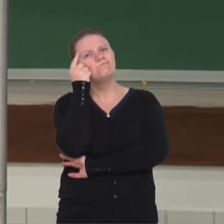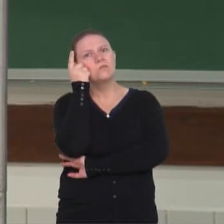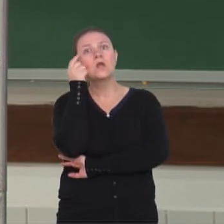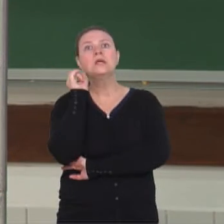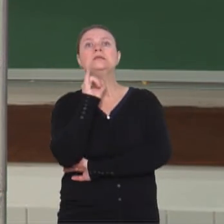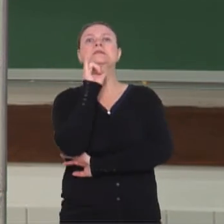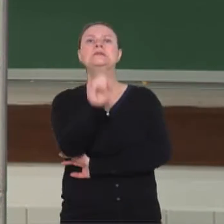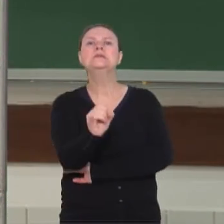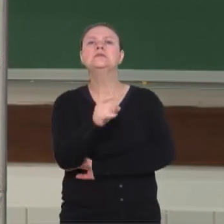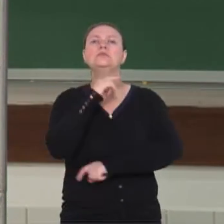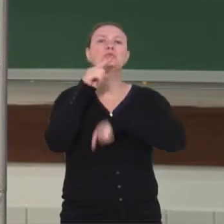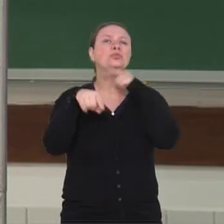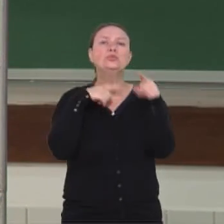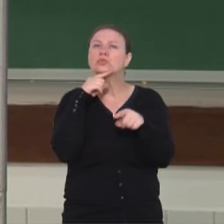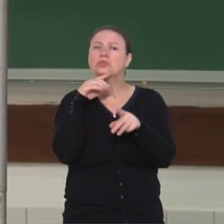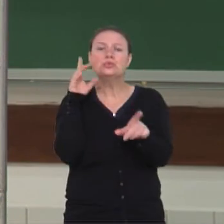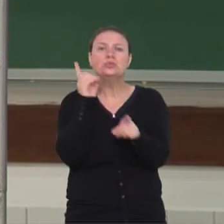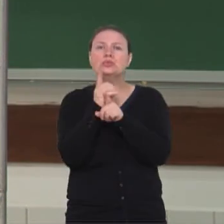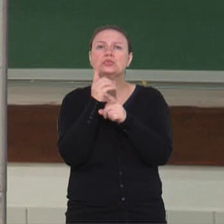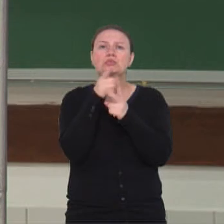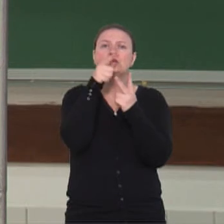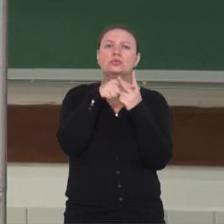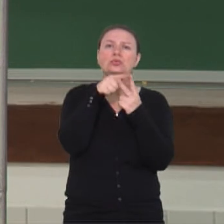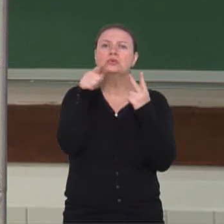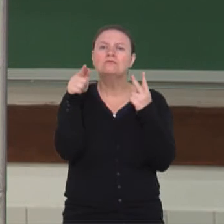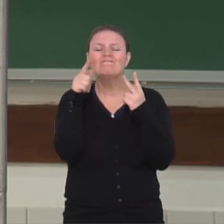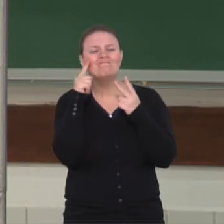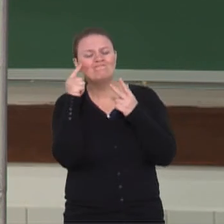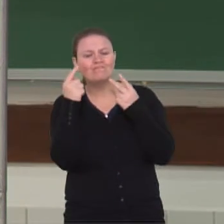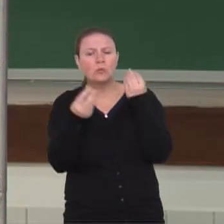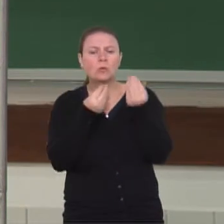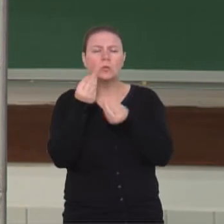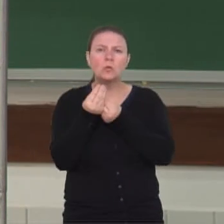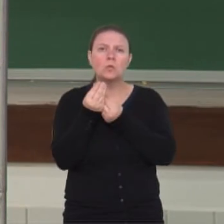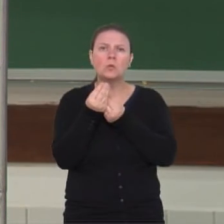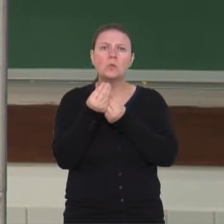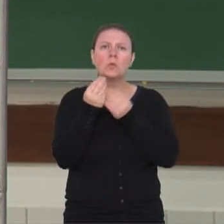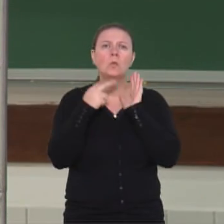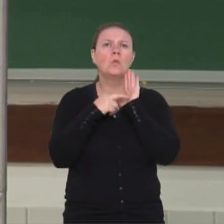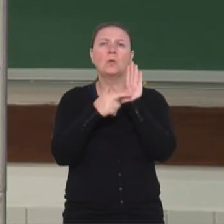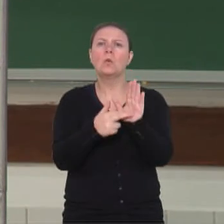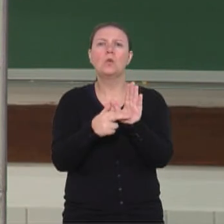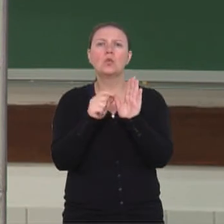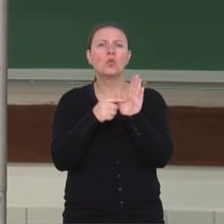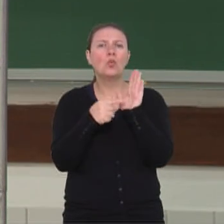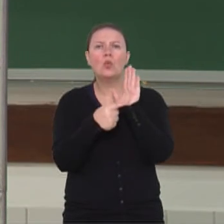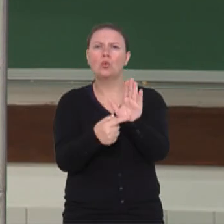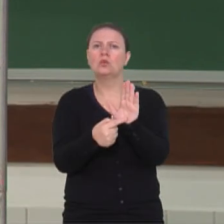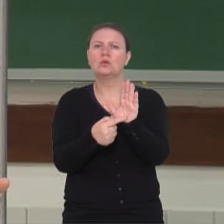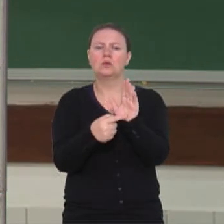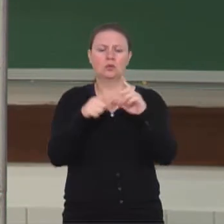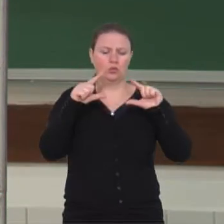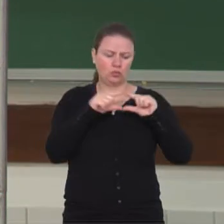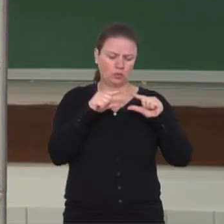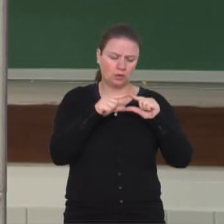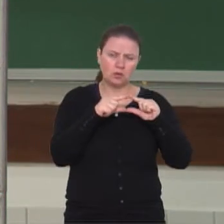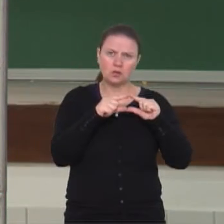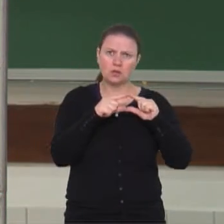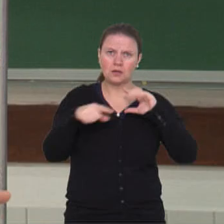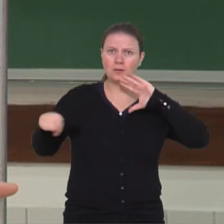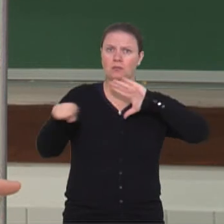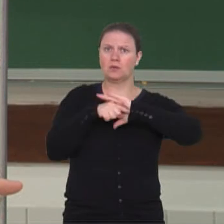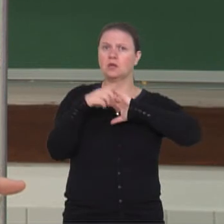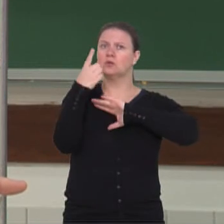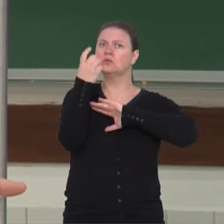se não der raiz, der lá no meu discriminante, no meu delta, der raiz de menos 16, o